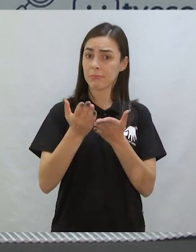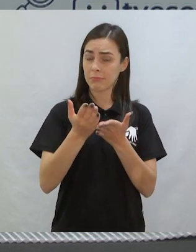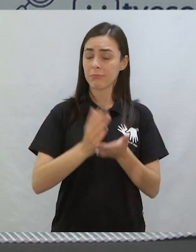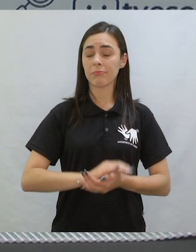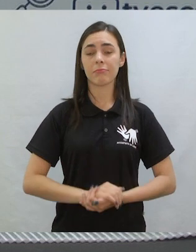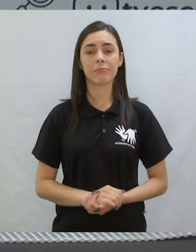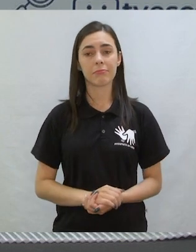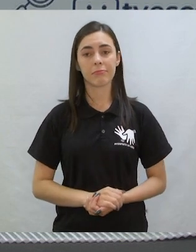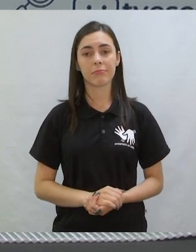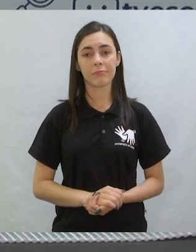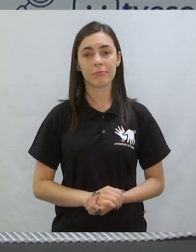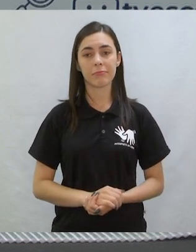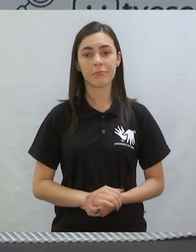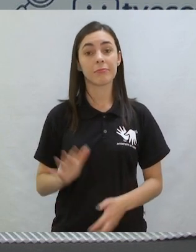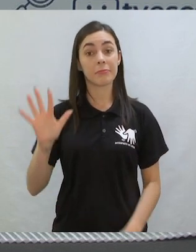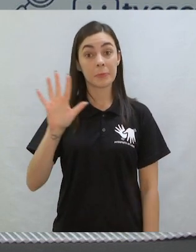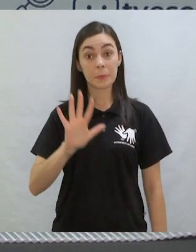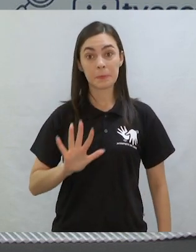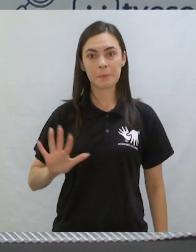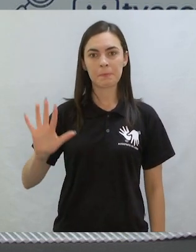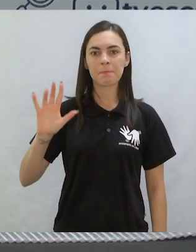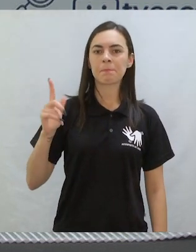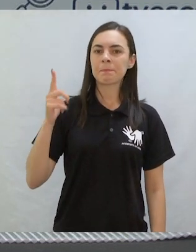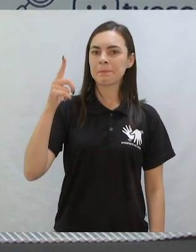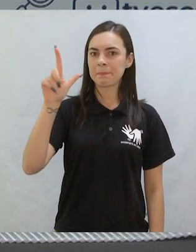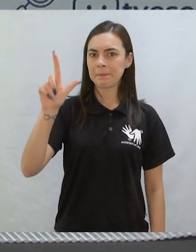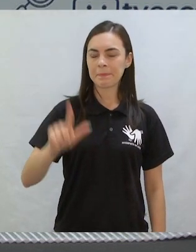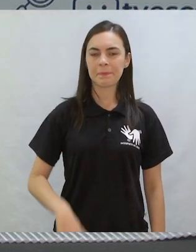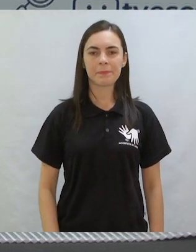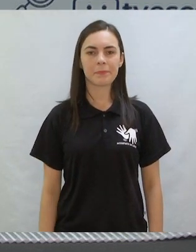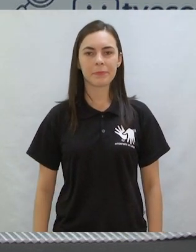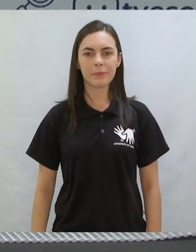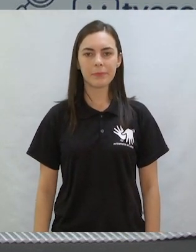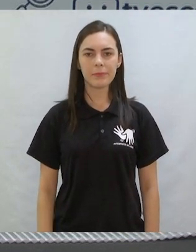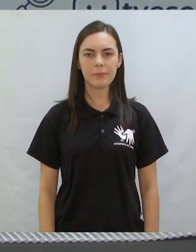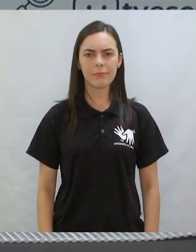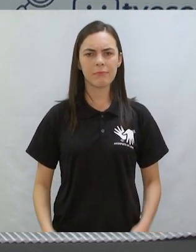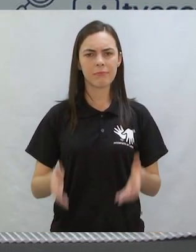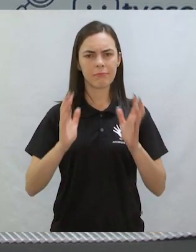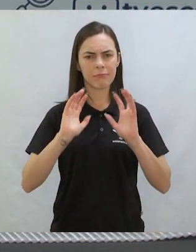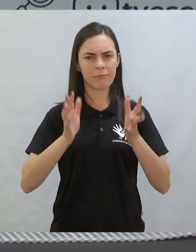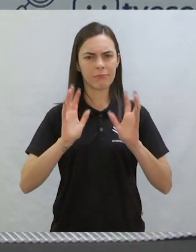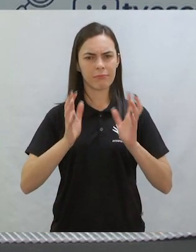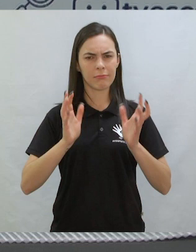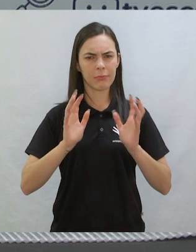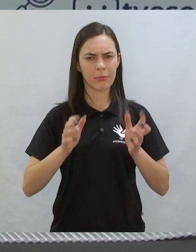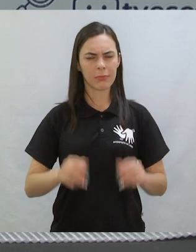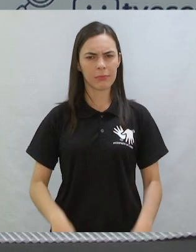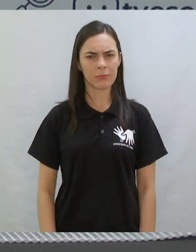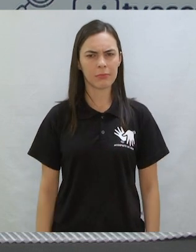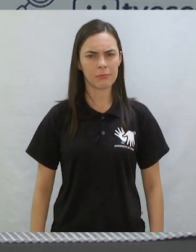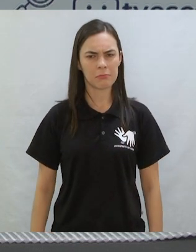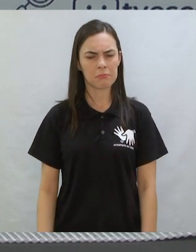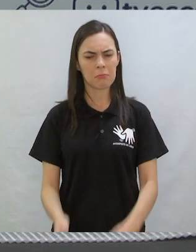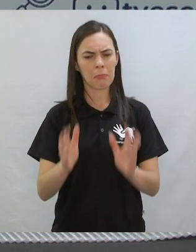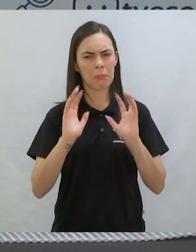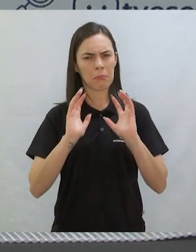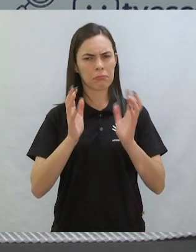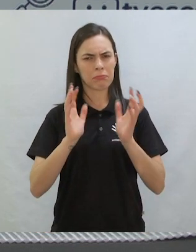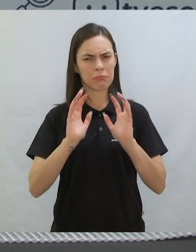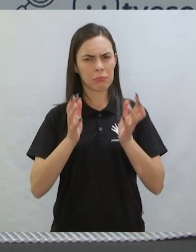a letra V. Próxima imagem. É uma bola.